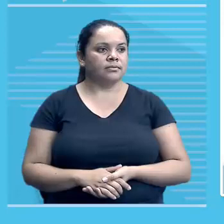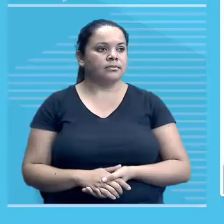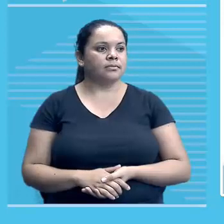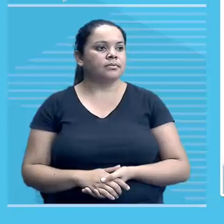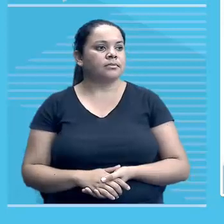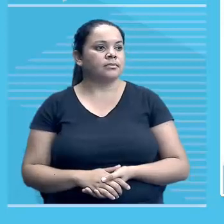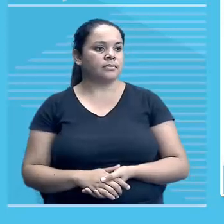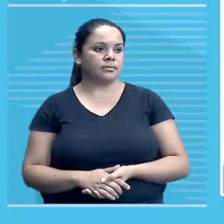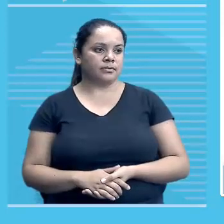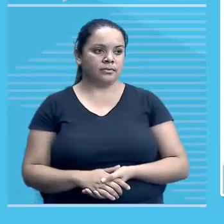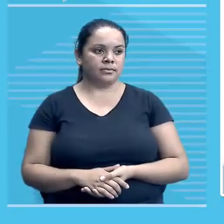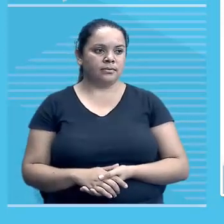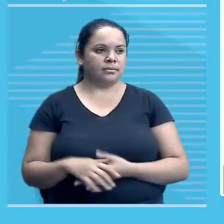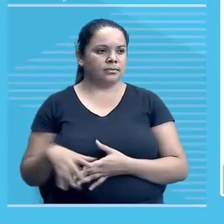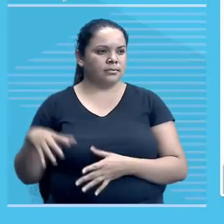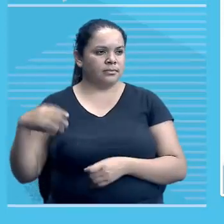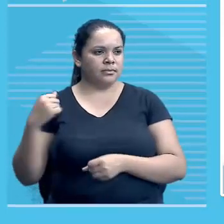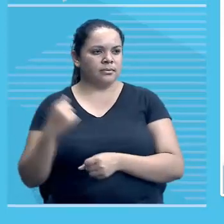quanto?